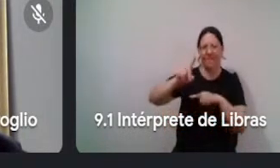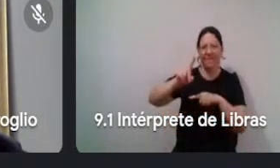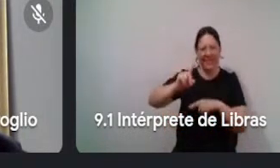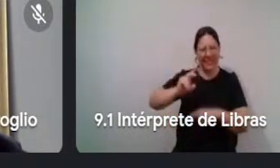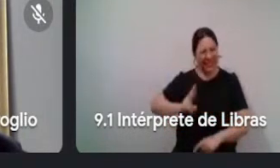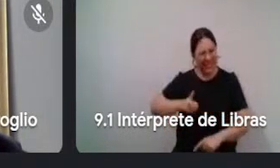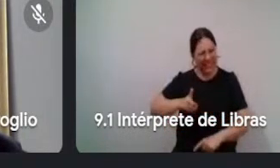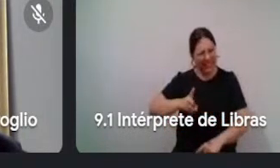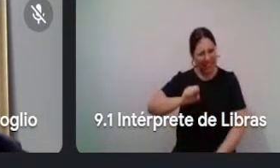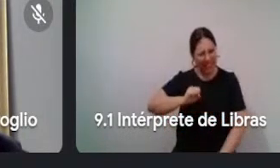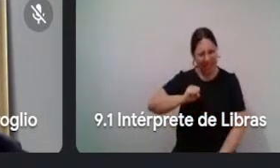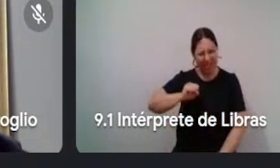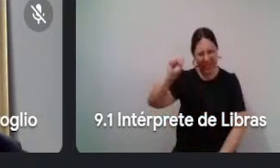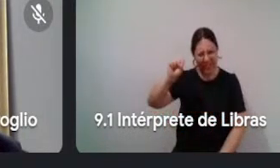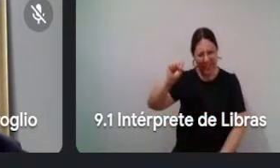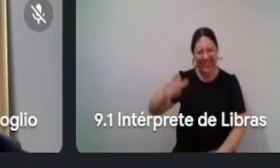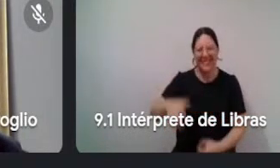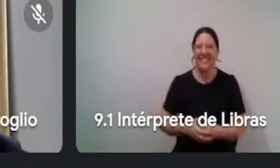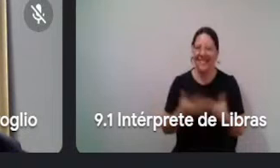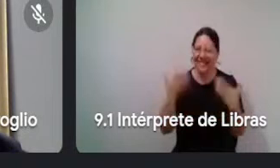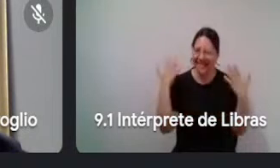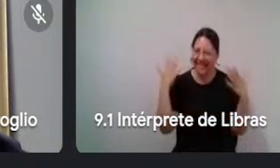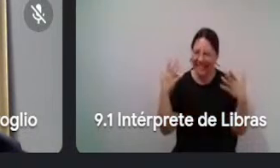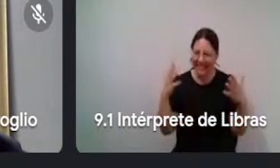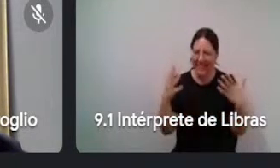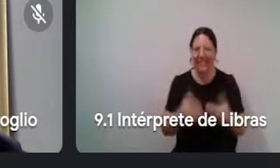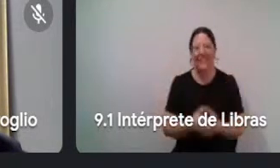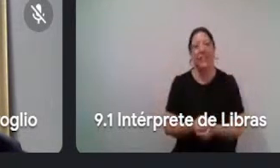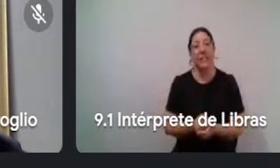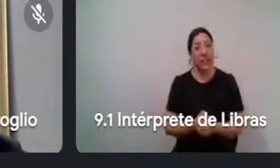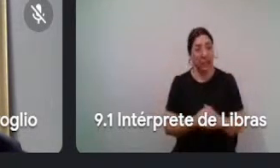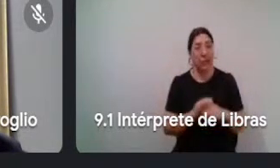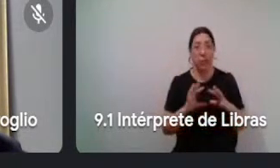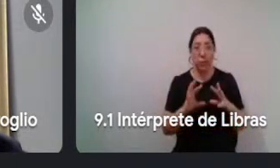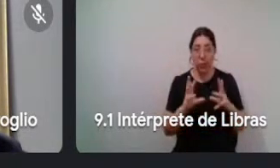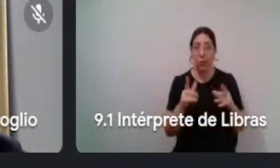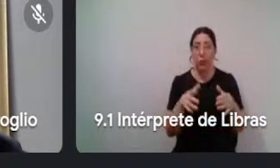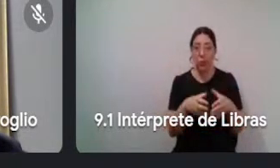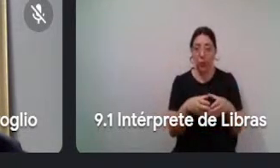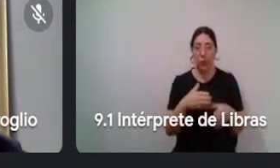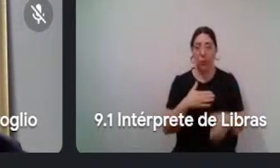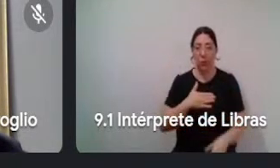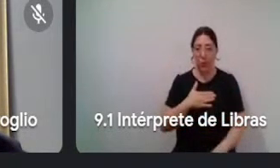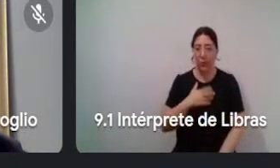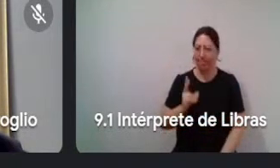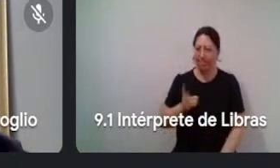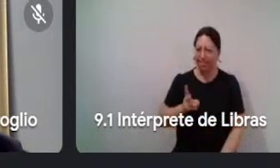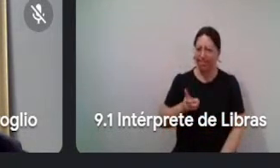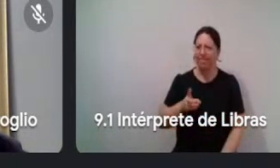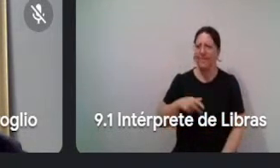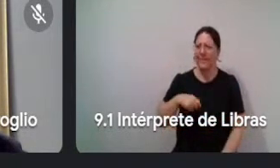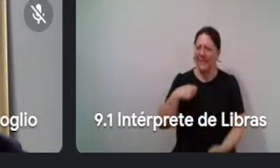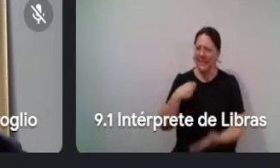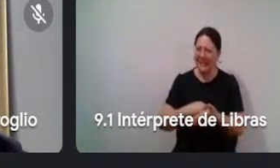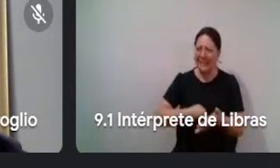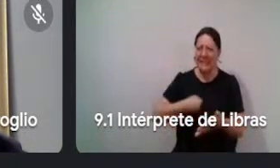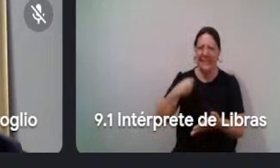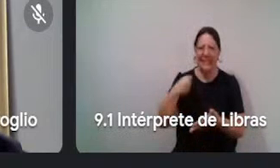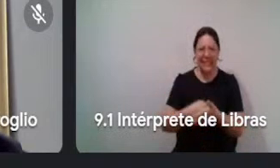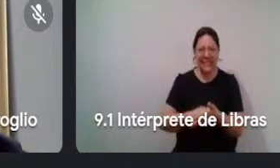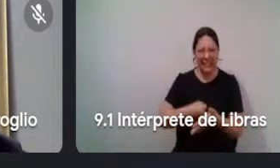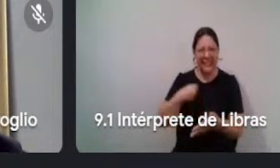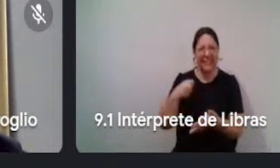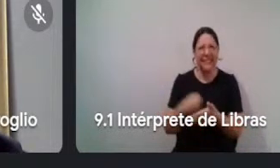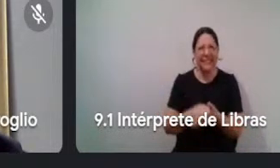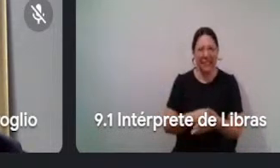isso aqui eu quero compartilhar com toda a minha equipe aqui, que tem sido incansável. Já, desde a época aqui do período do desembargador